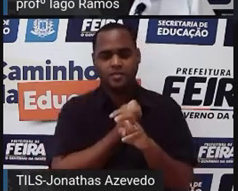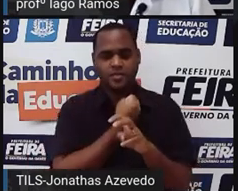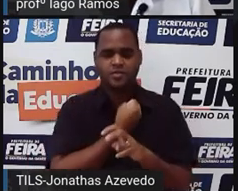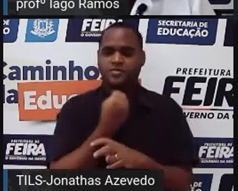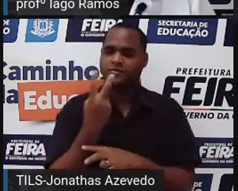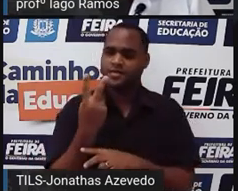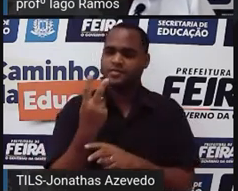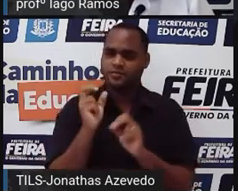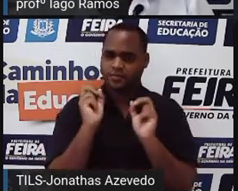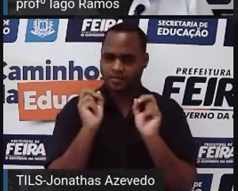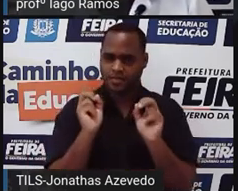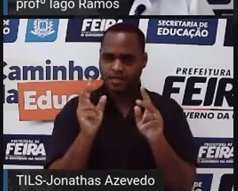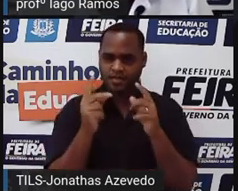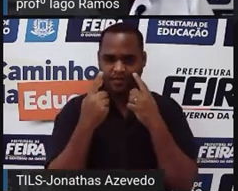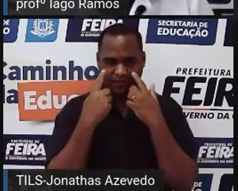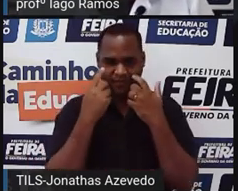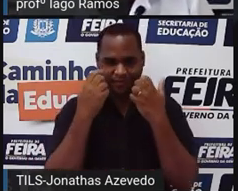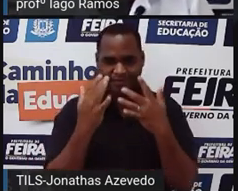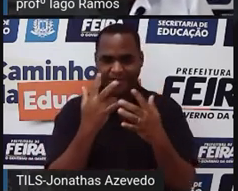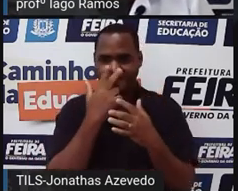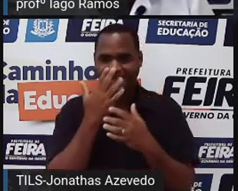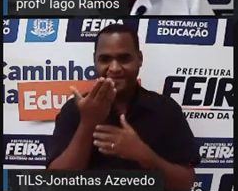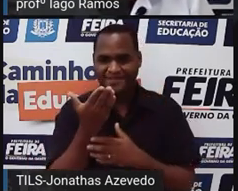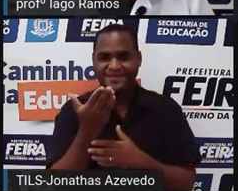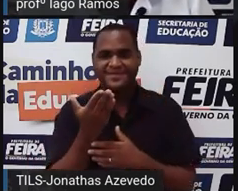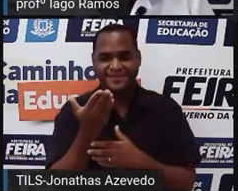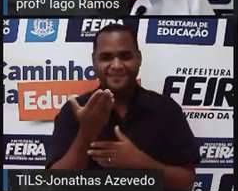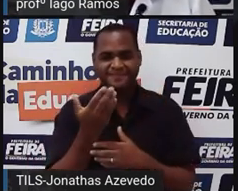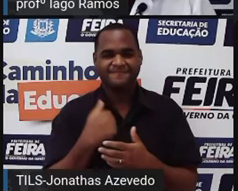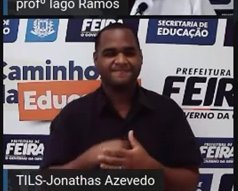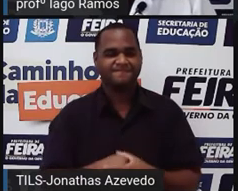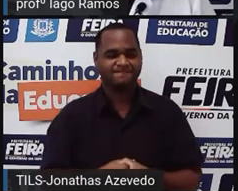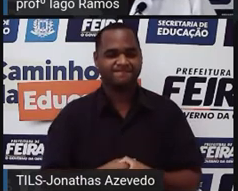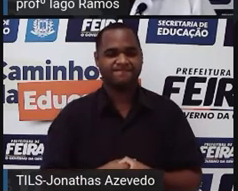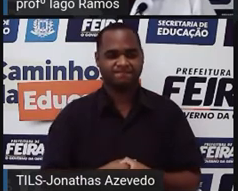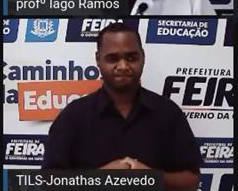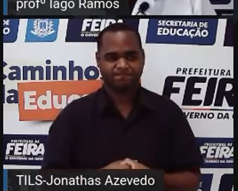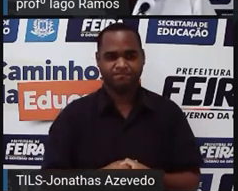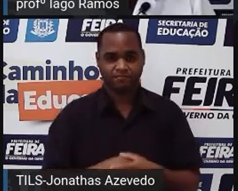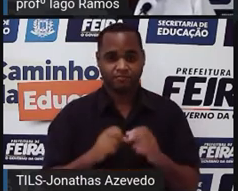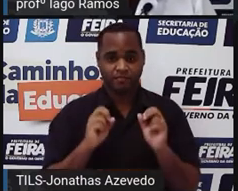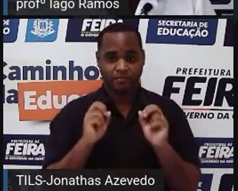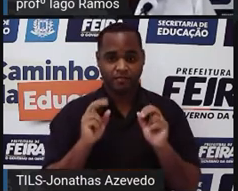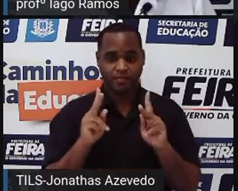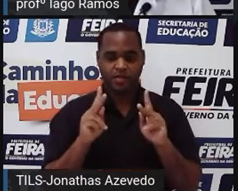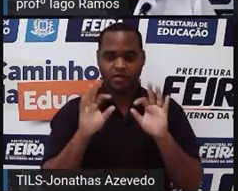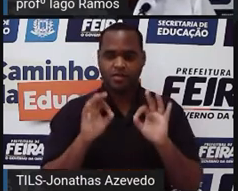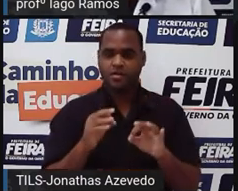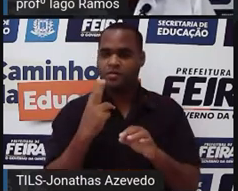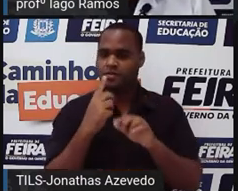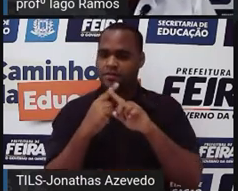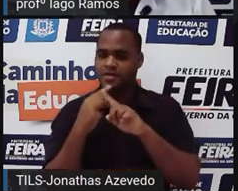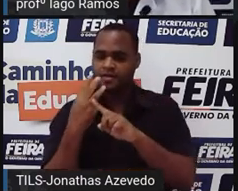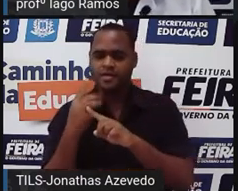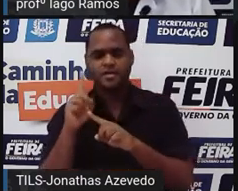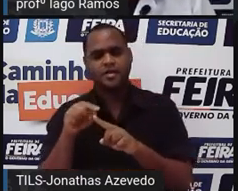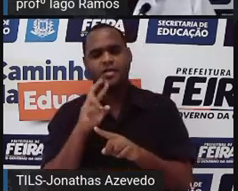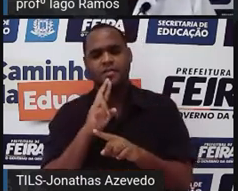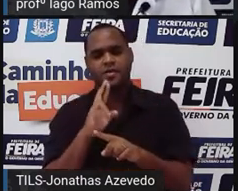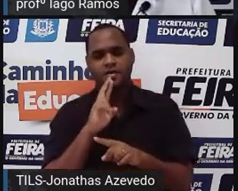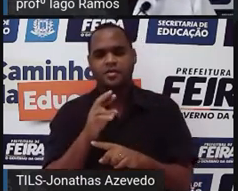Olha lá, a gente viu que tinha aparecido ali, certo? Pronto, então é só fazer 2 vezes 3 que dá